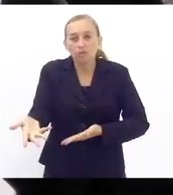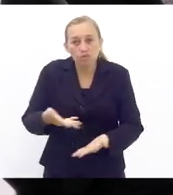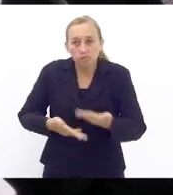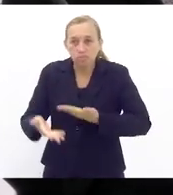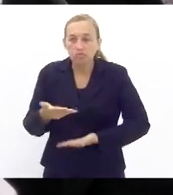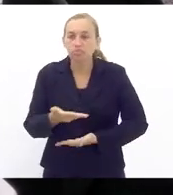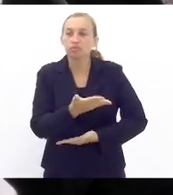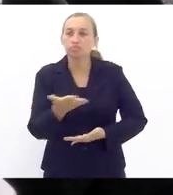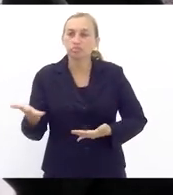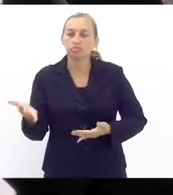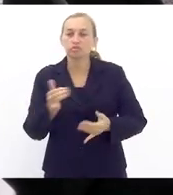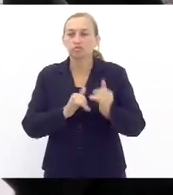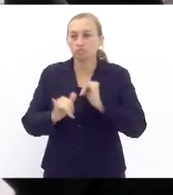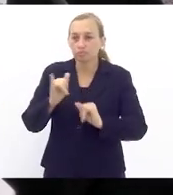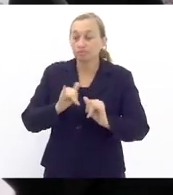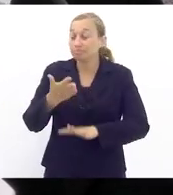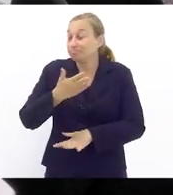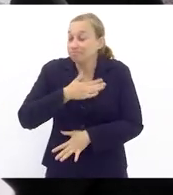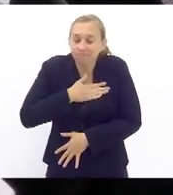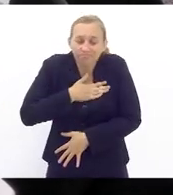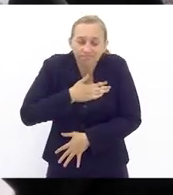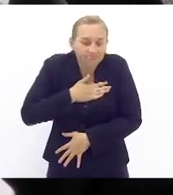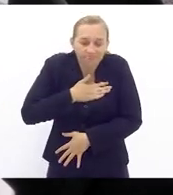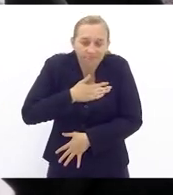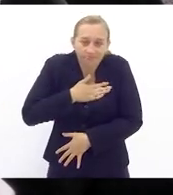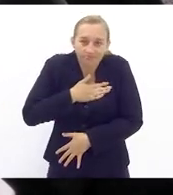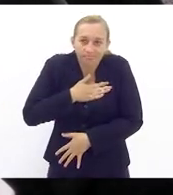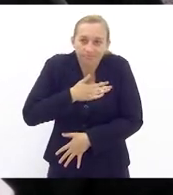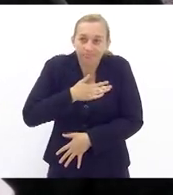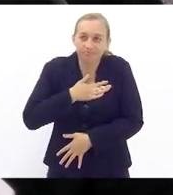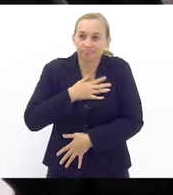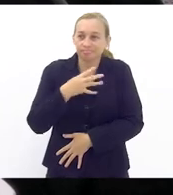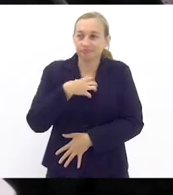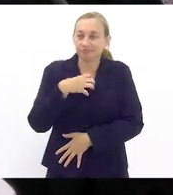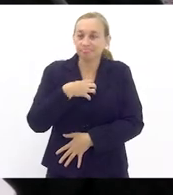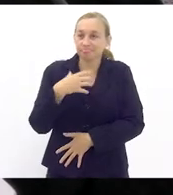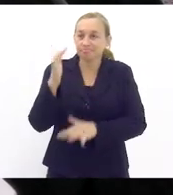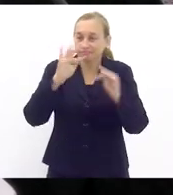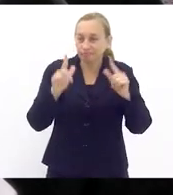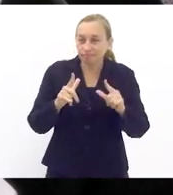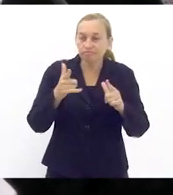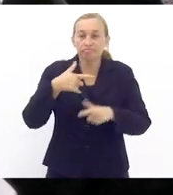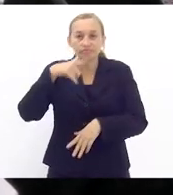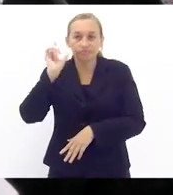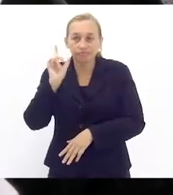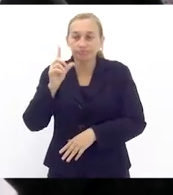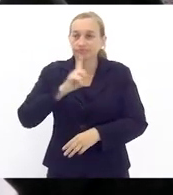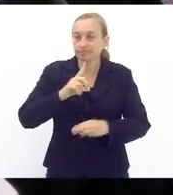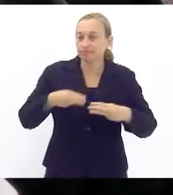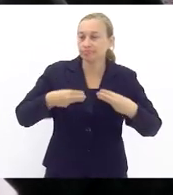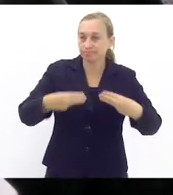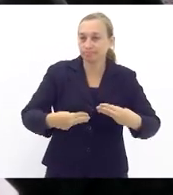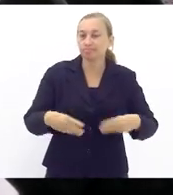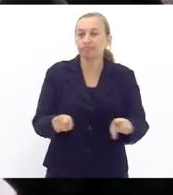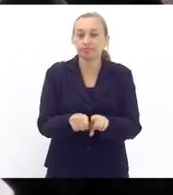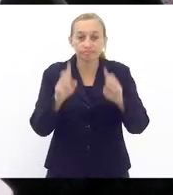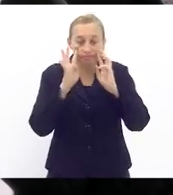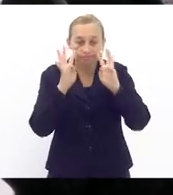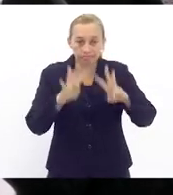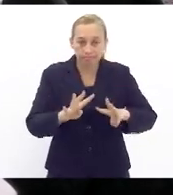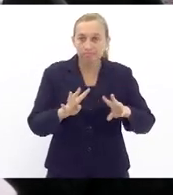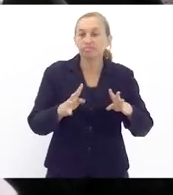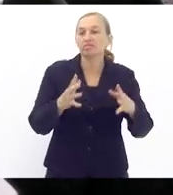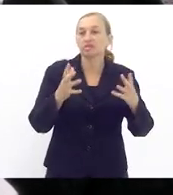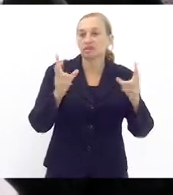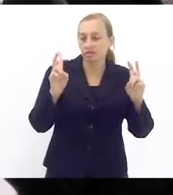essa informação que para mim né me abraçou ontem sabia que nós temos uma ministra que está também atenta essa questão